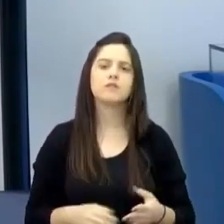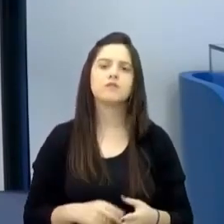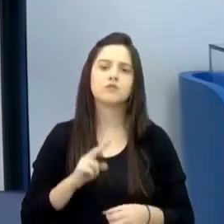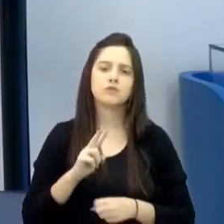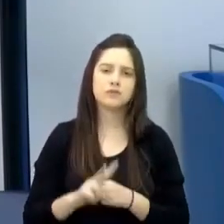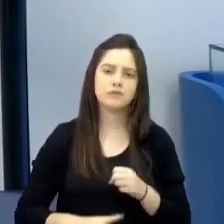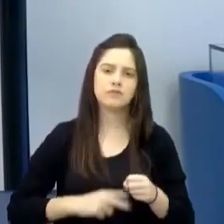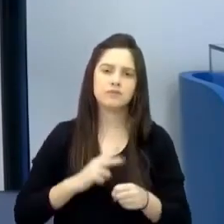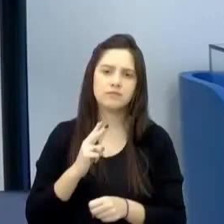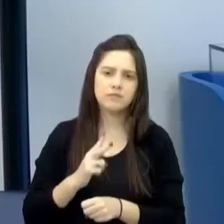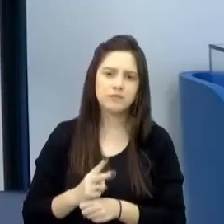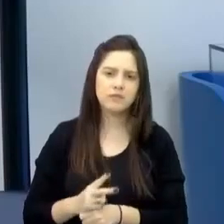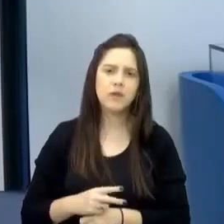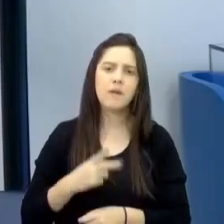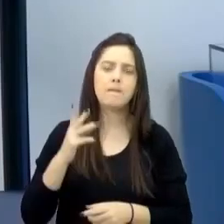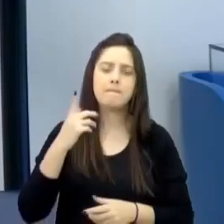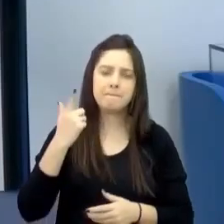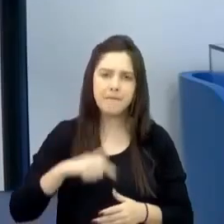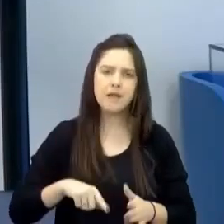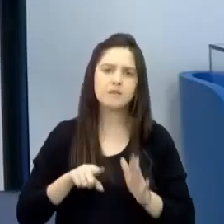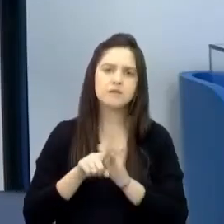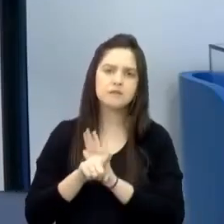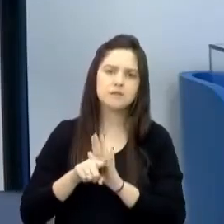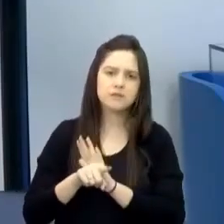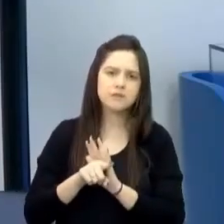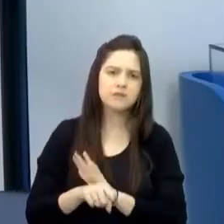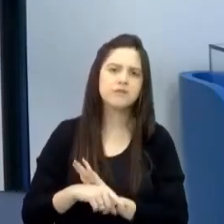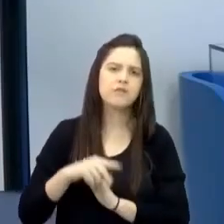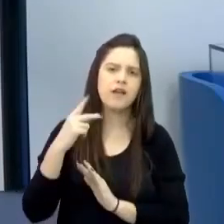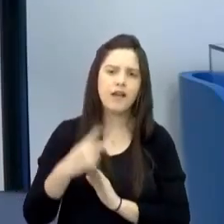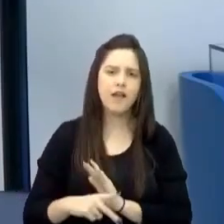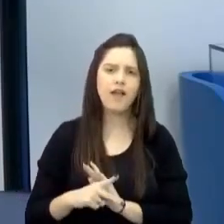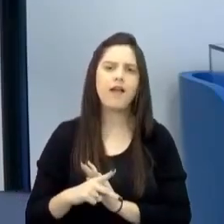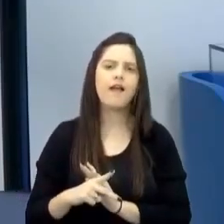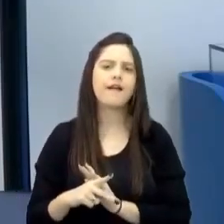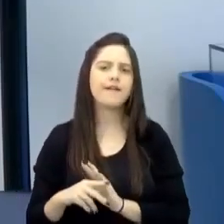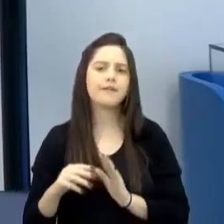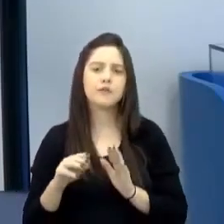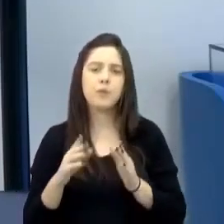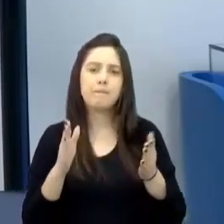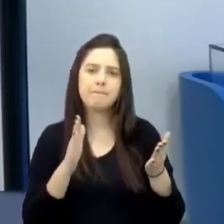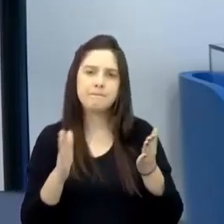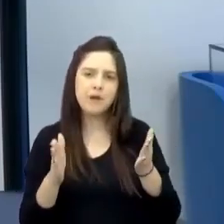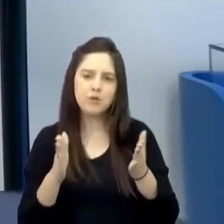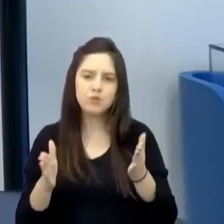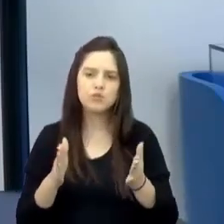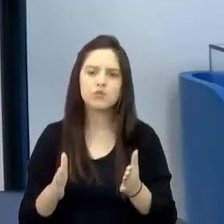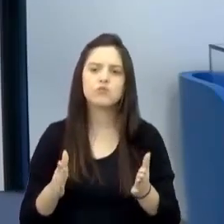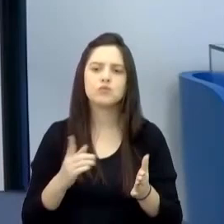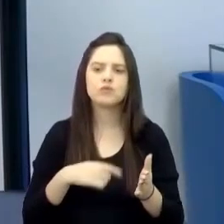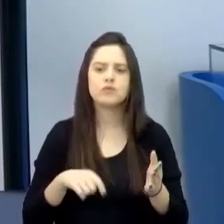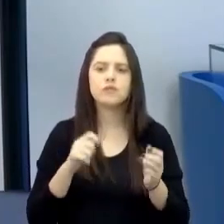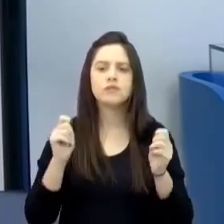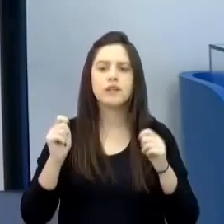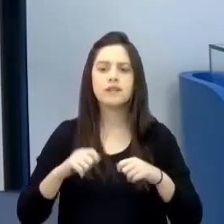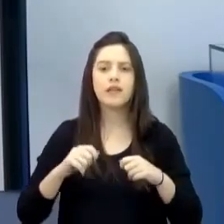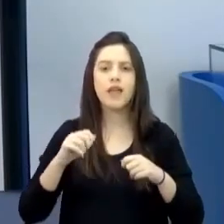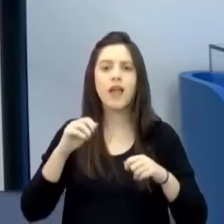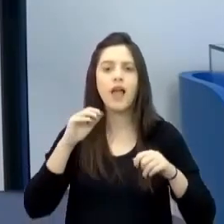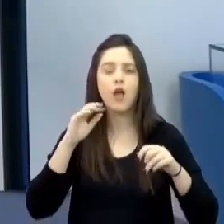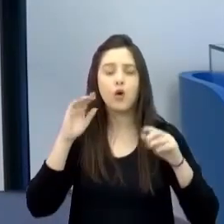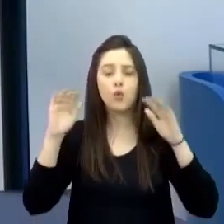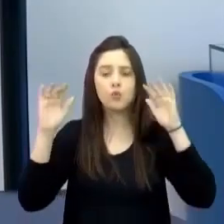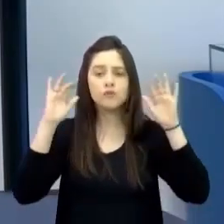sustentabilidade. Mais uma vez, a sustentabilidade é a utilização de um recurso, certo? Mas temos a consciência de